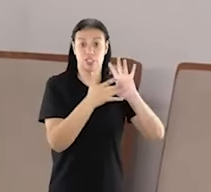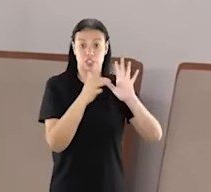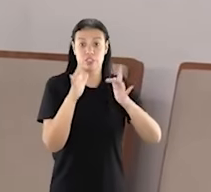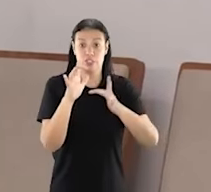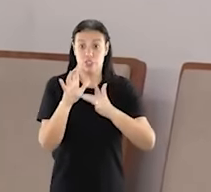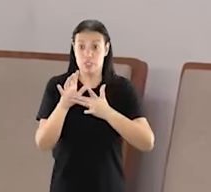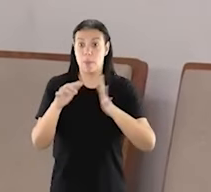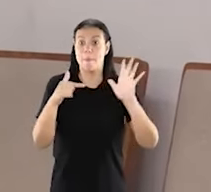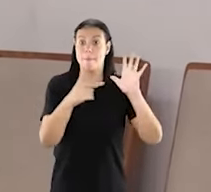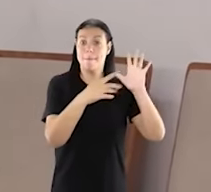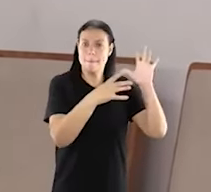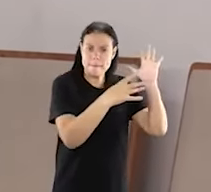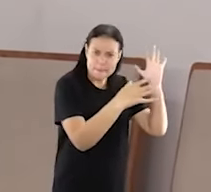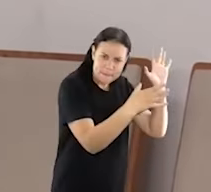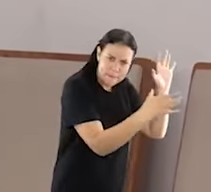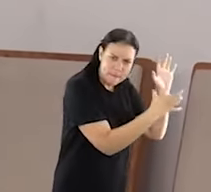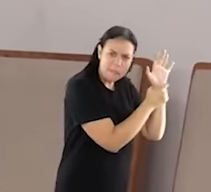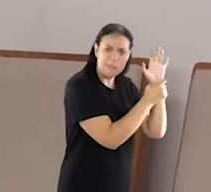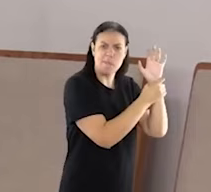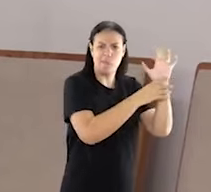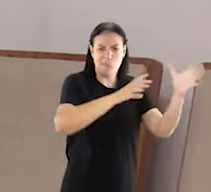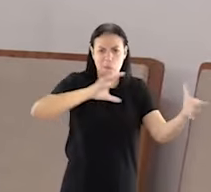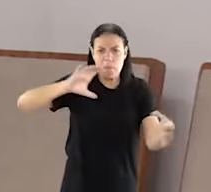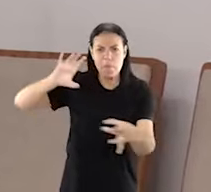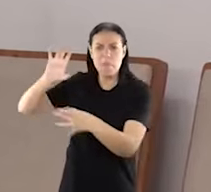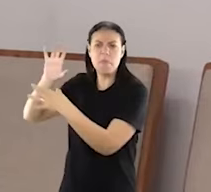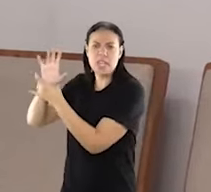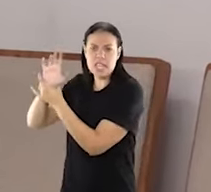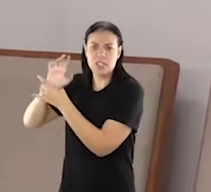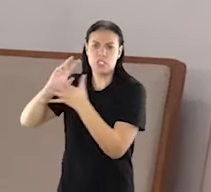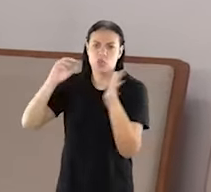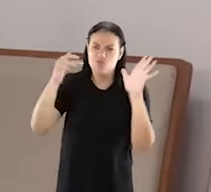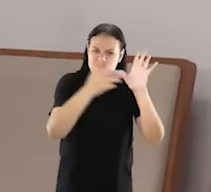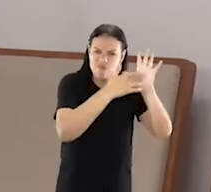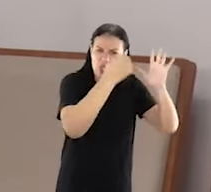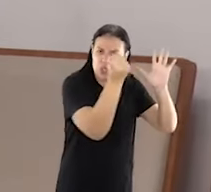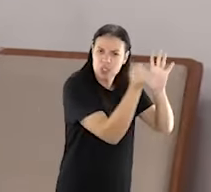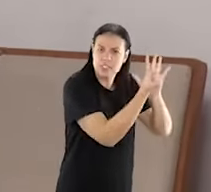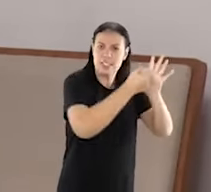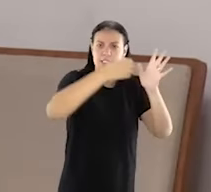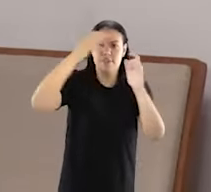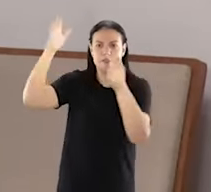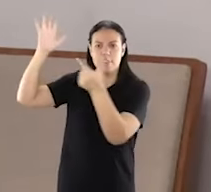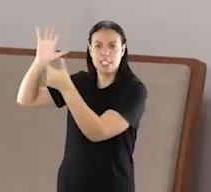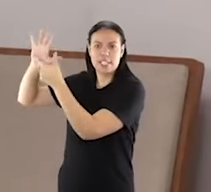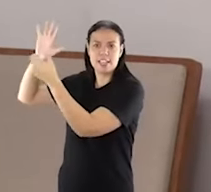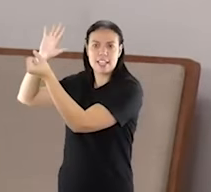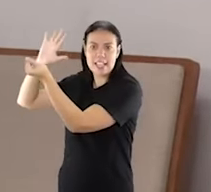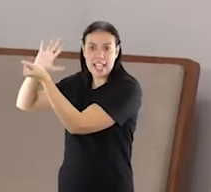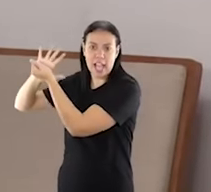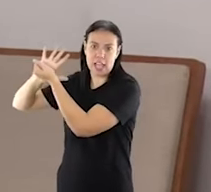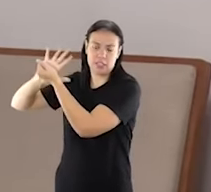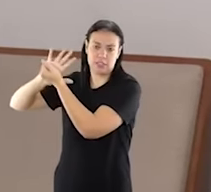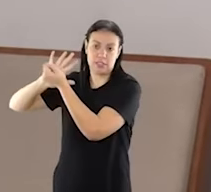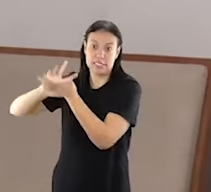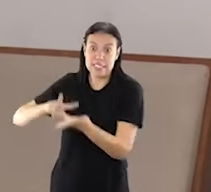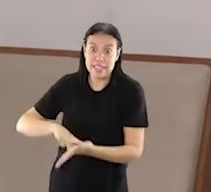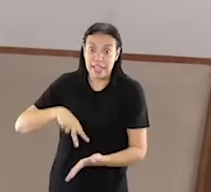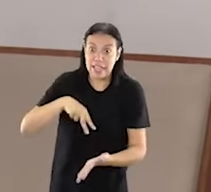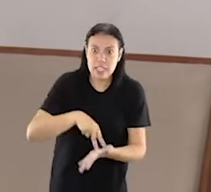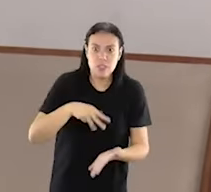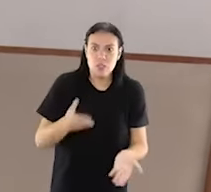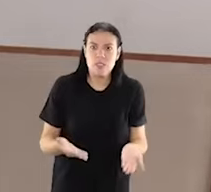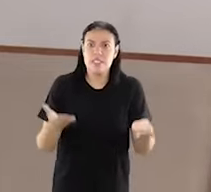crucificado, para ressuscitar o terceiro dia. Elas não se acovardam, elas são lá da Galileia.